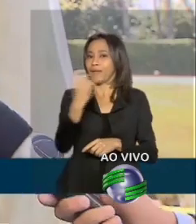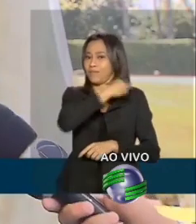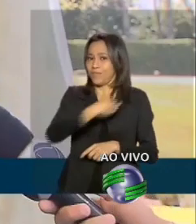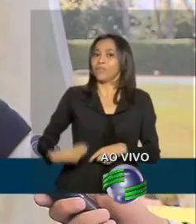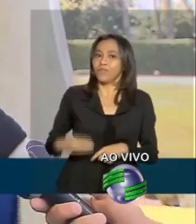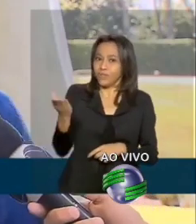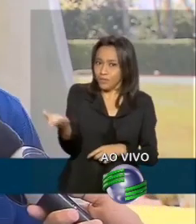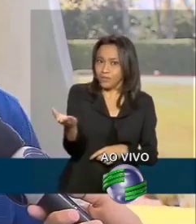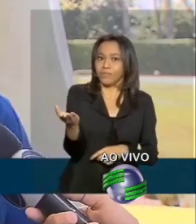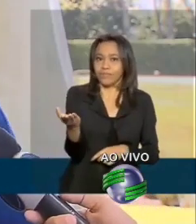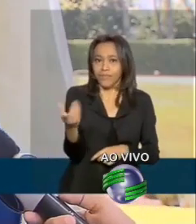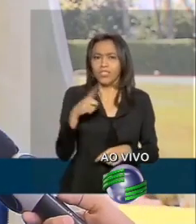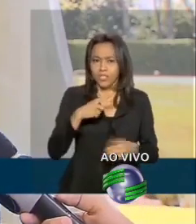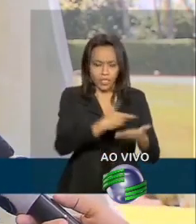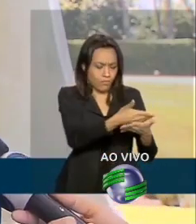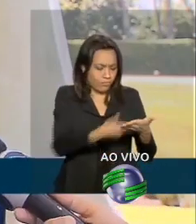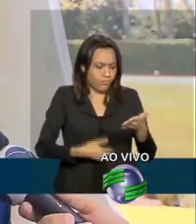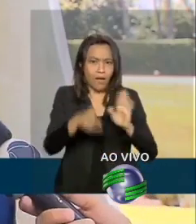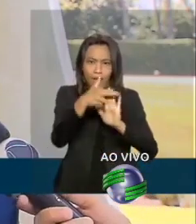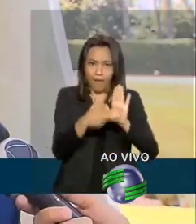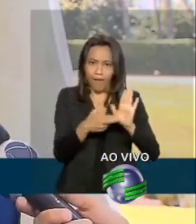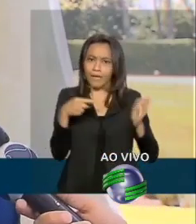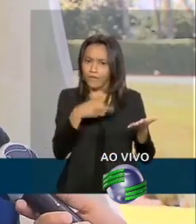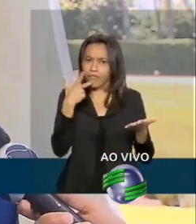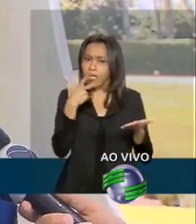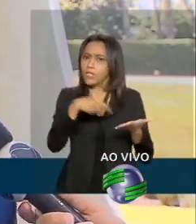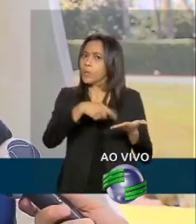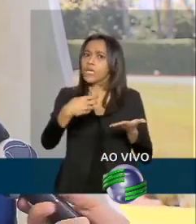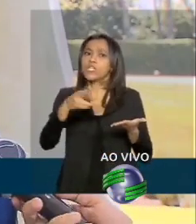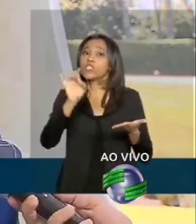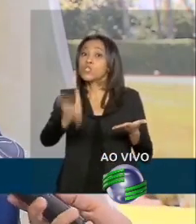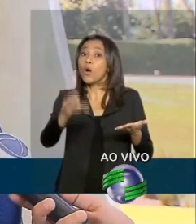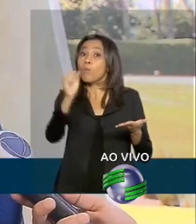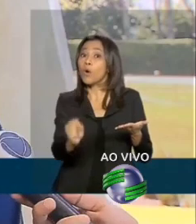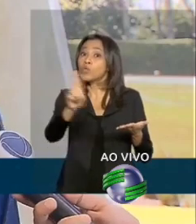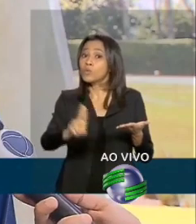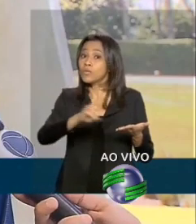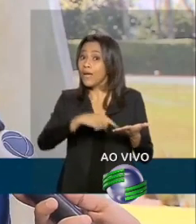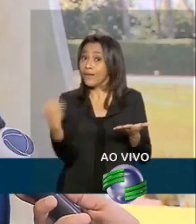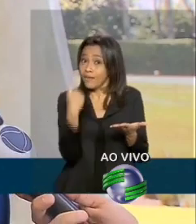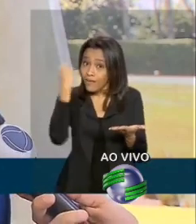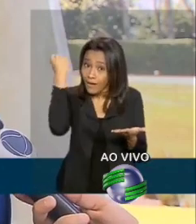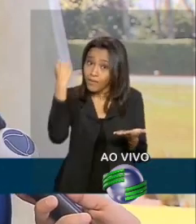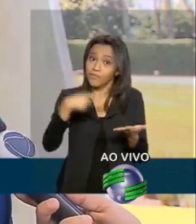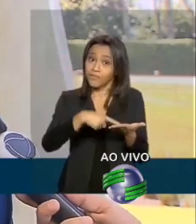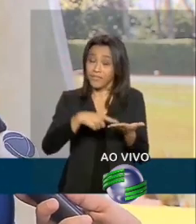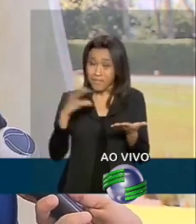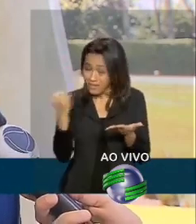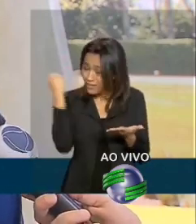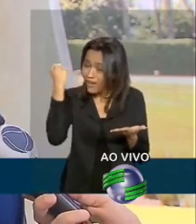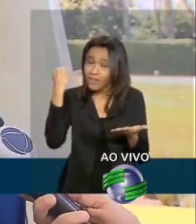protocolo do Mandetta dizendo que a hidroxicloroquina só poderia ser utilizada em caso grave. Em caso grave, a chance é quase